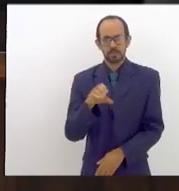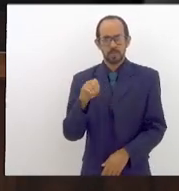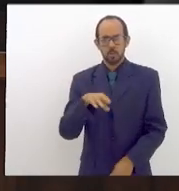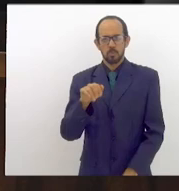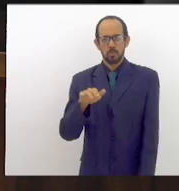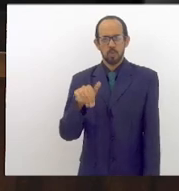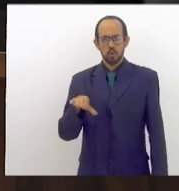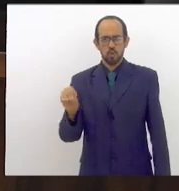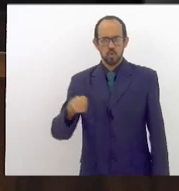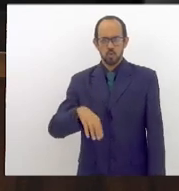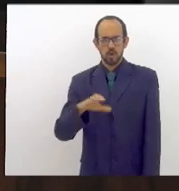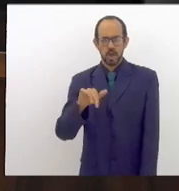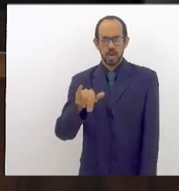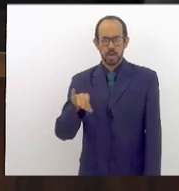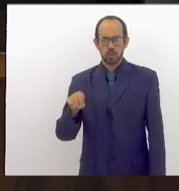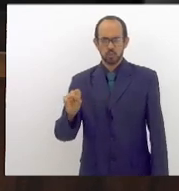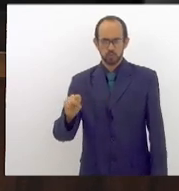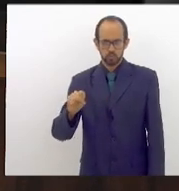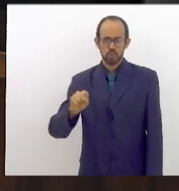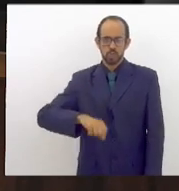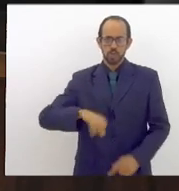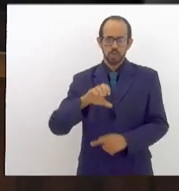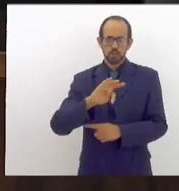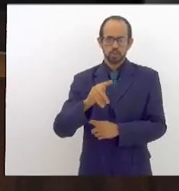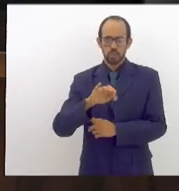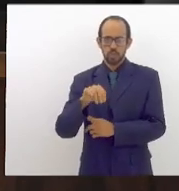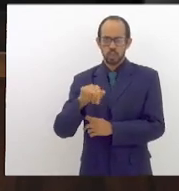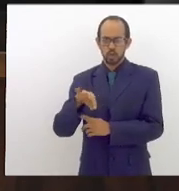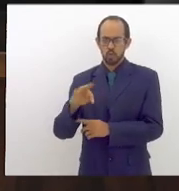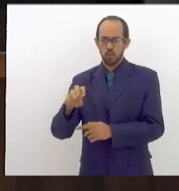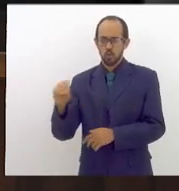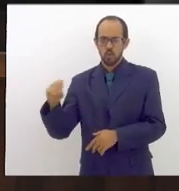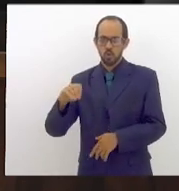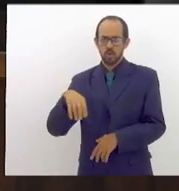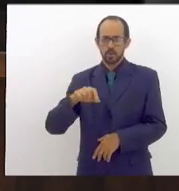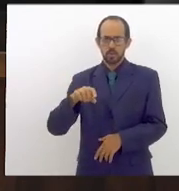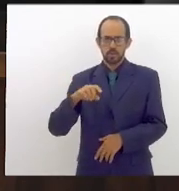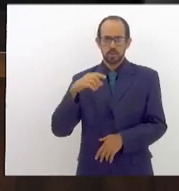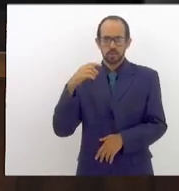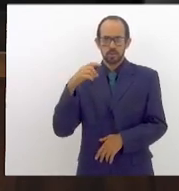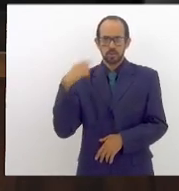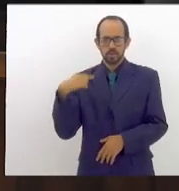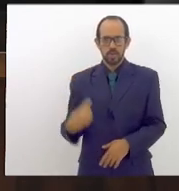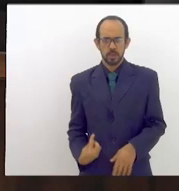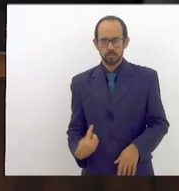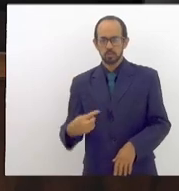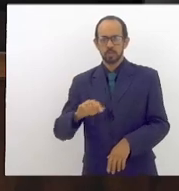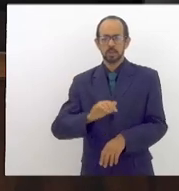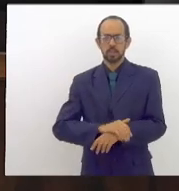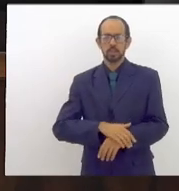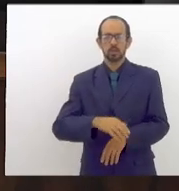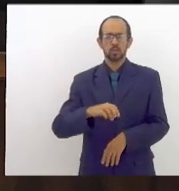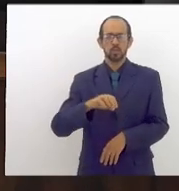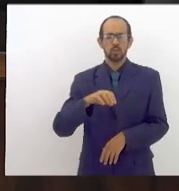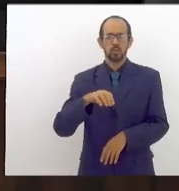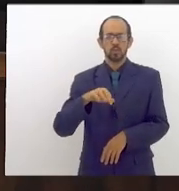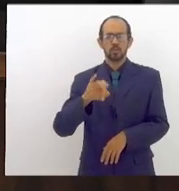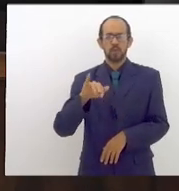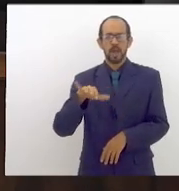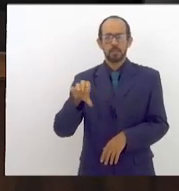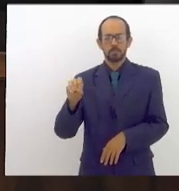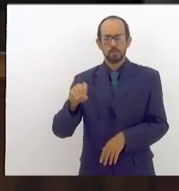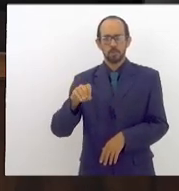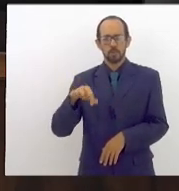Macedo Chiquinho da Mangueira Coronel Salema Dani Monteiro delegado Carlos Augusto Fábio Silva Felipe